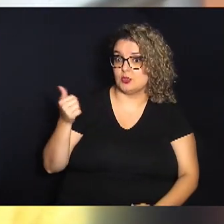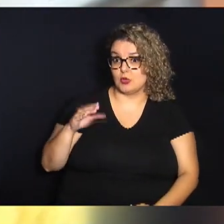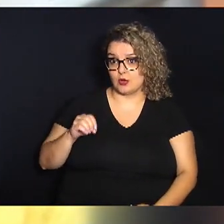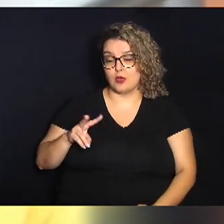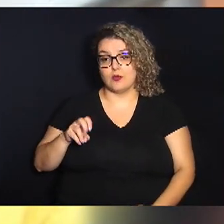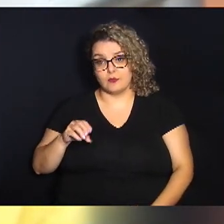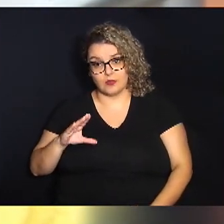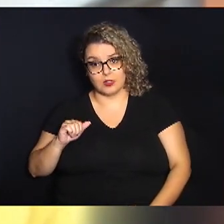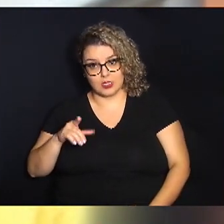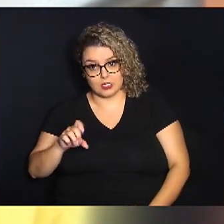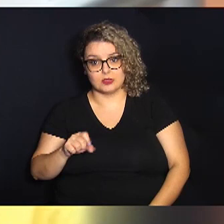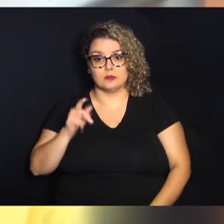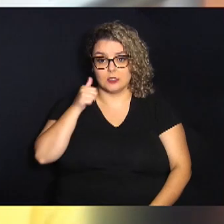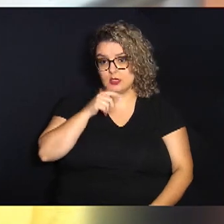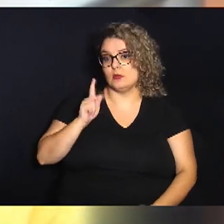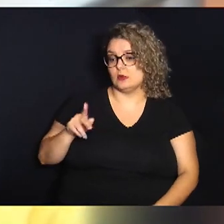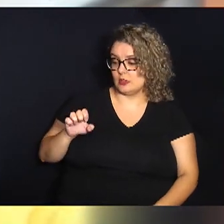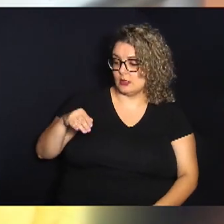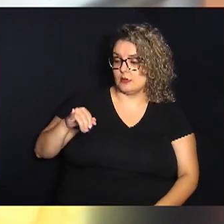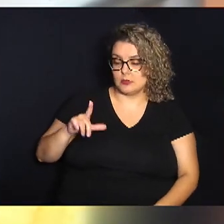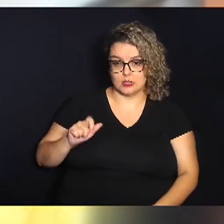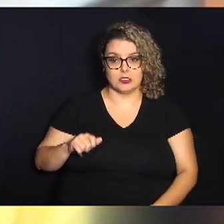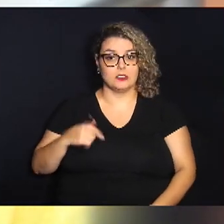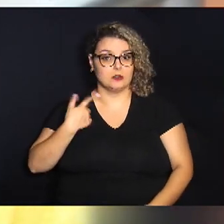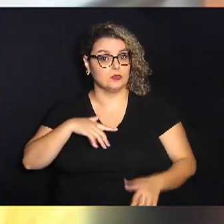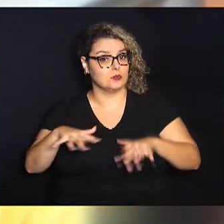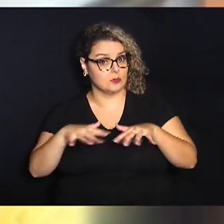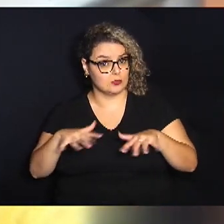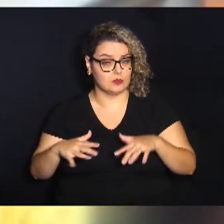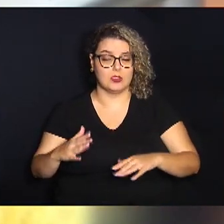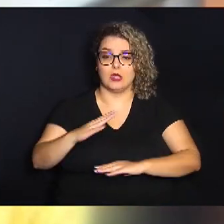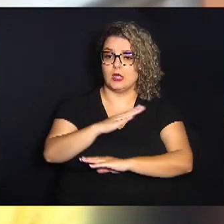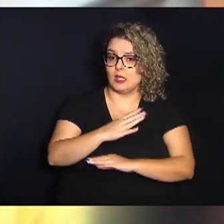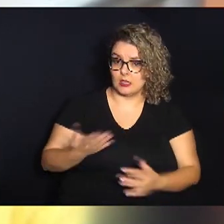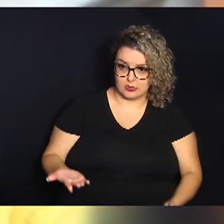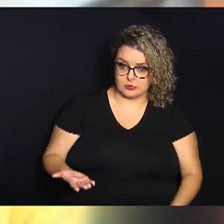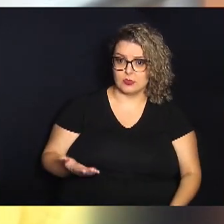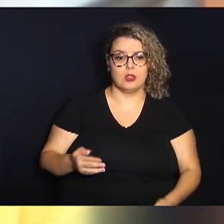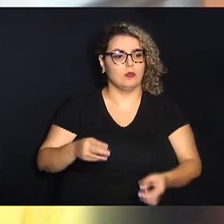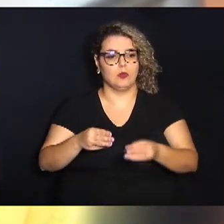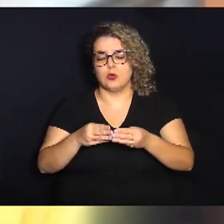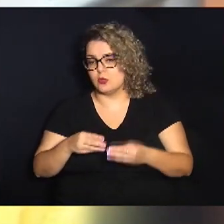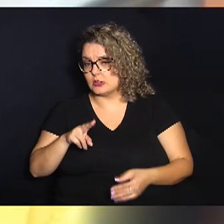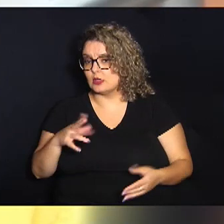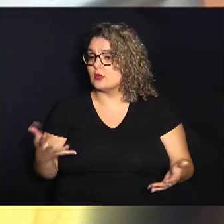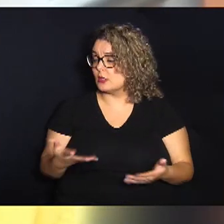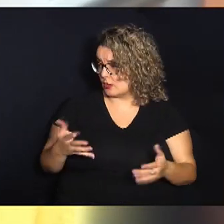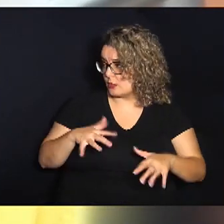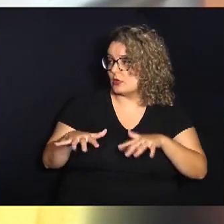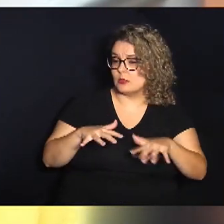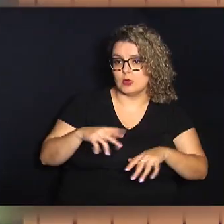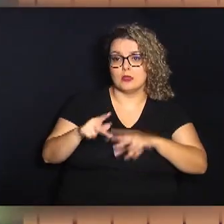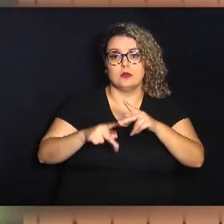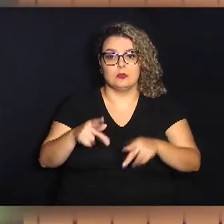professora Emília, e nós vamos querer mobilizar a casa, então, através de moções ou iniciativas que possam mobilizar a